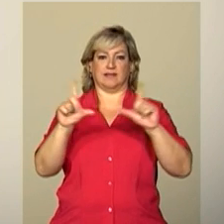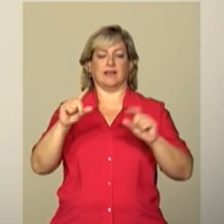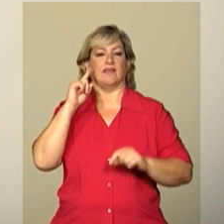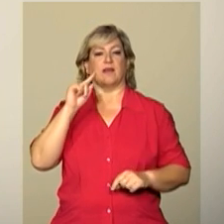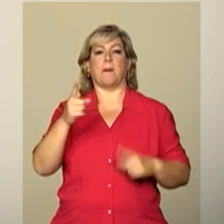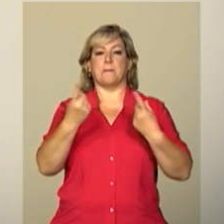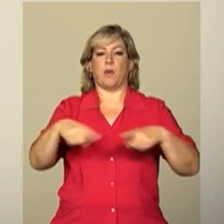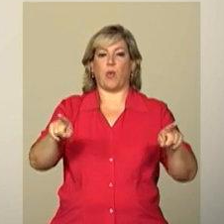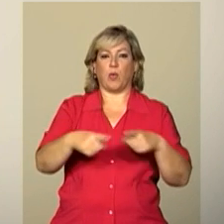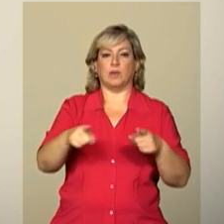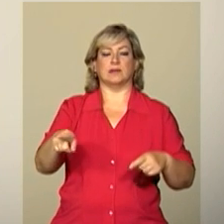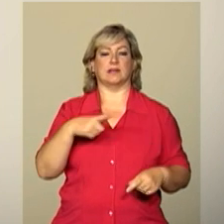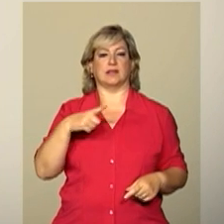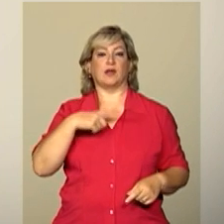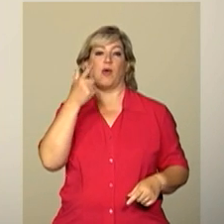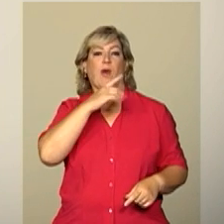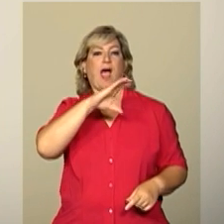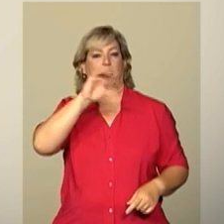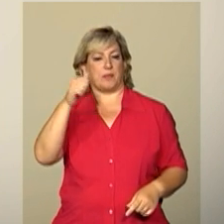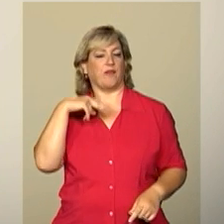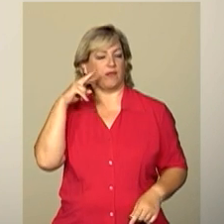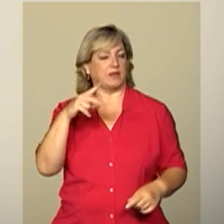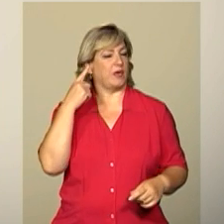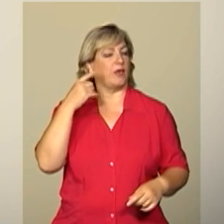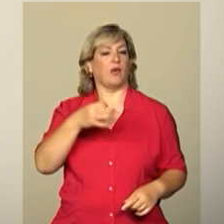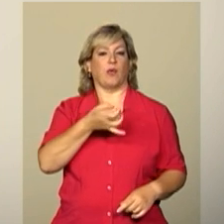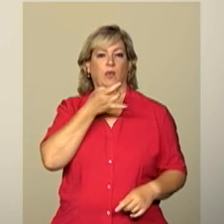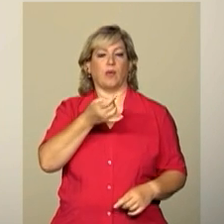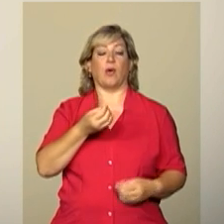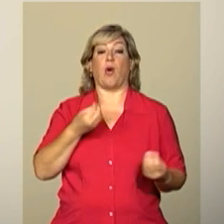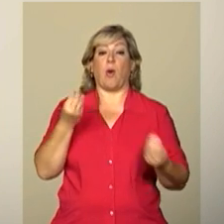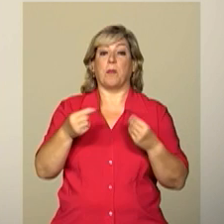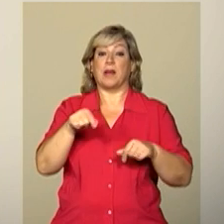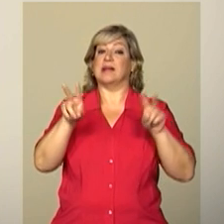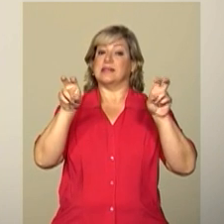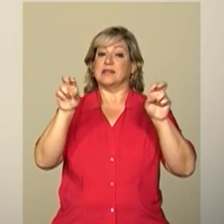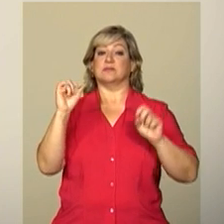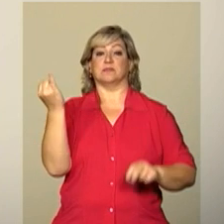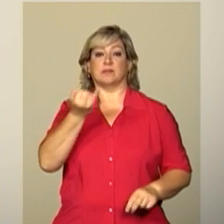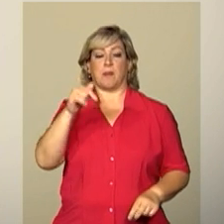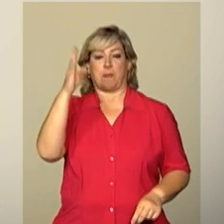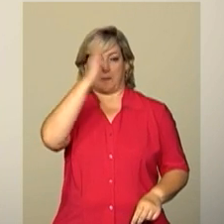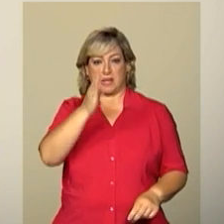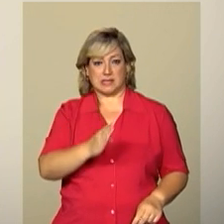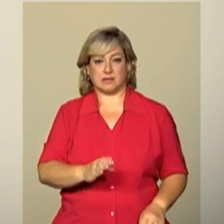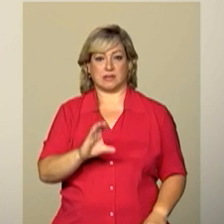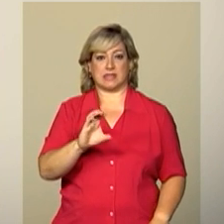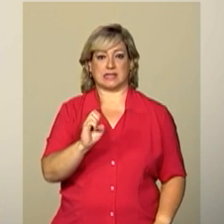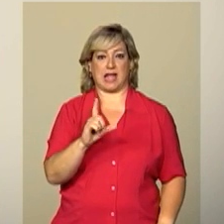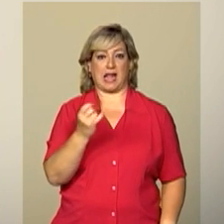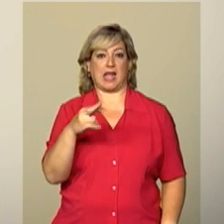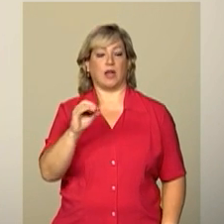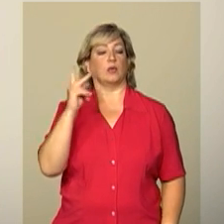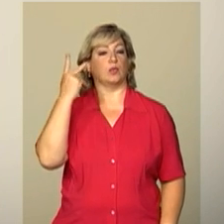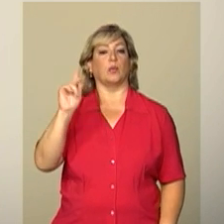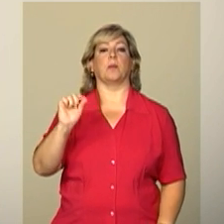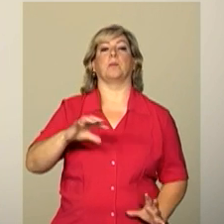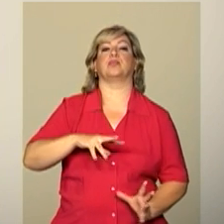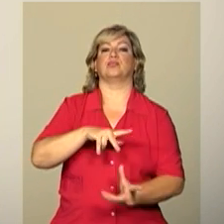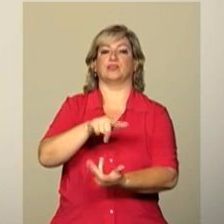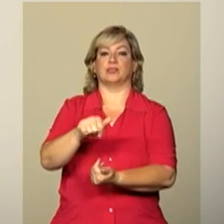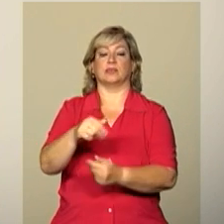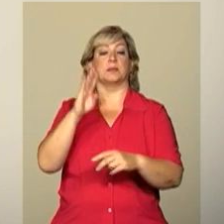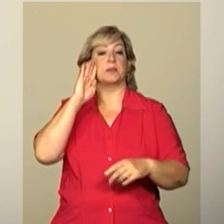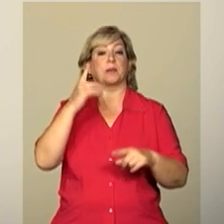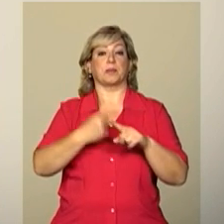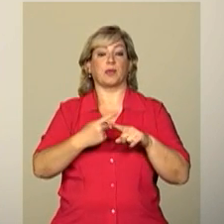e Luciano é um prazer conversar com você sobre o tema da escola Brasil celeiro do mundo principalmente porque eu